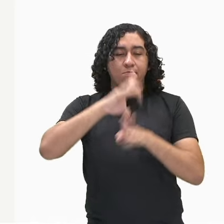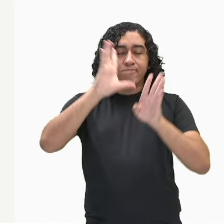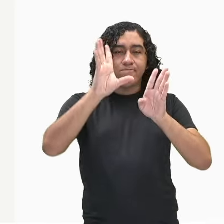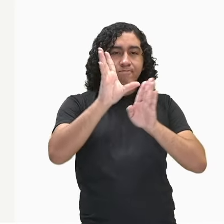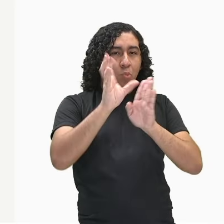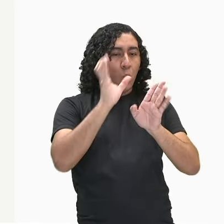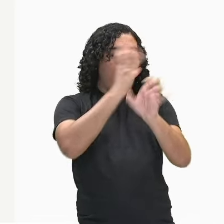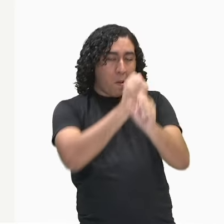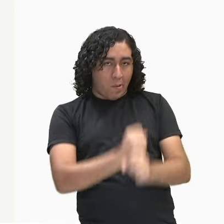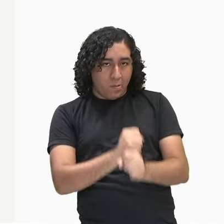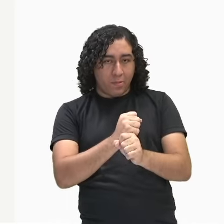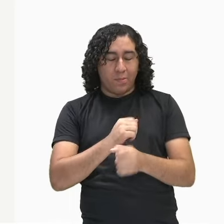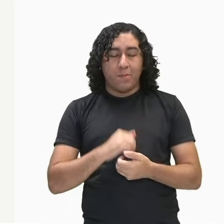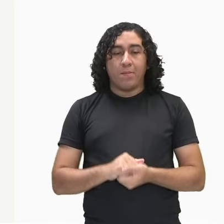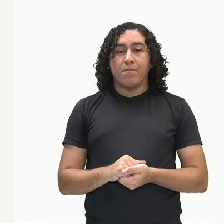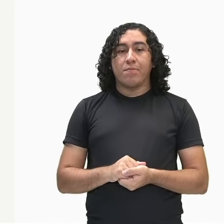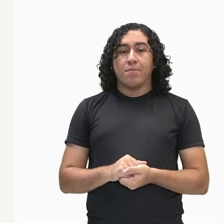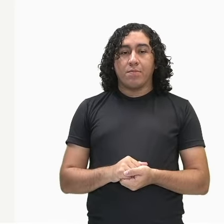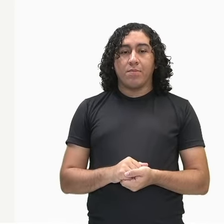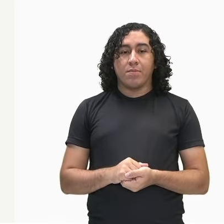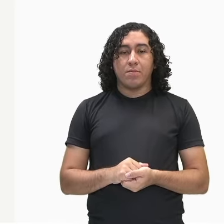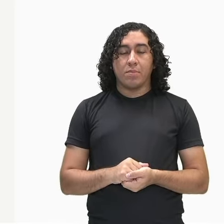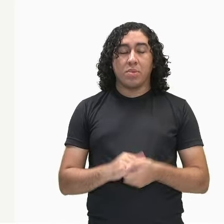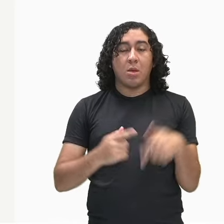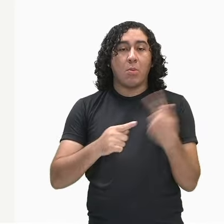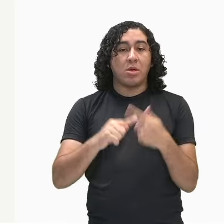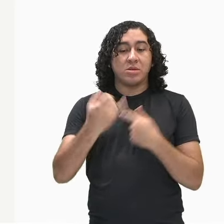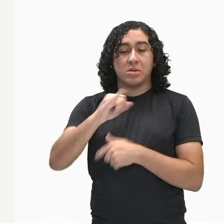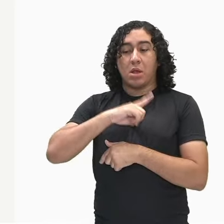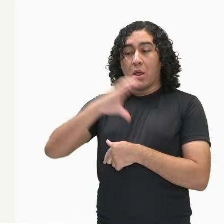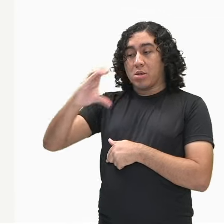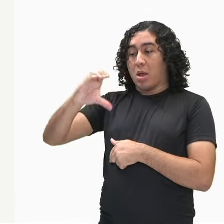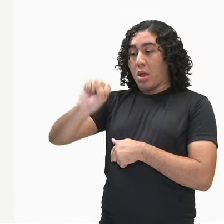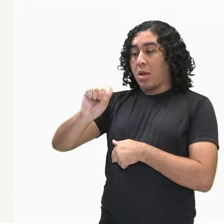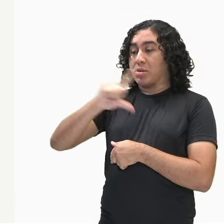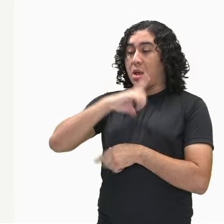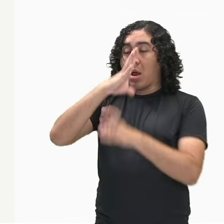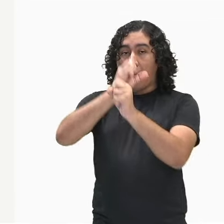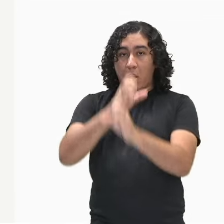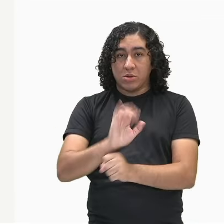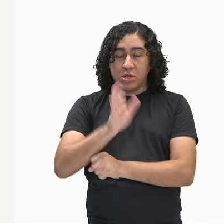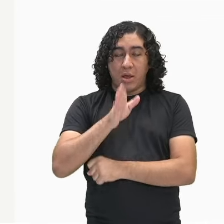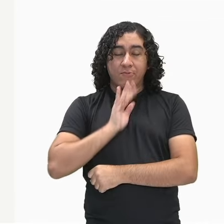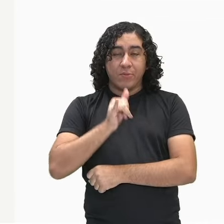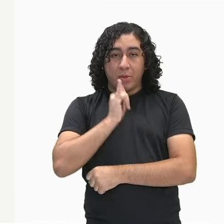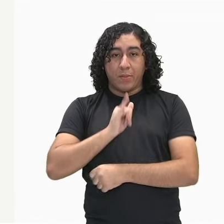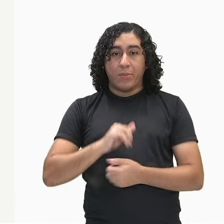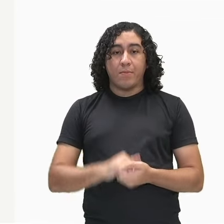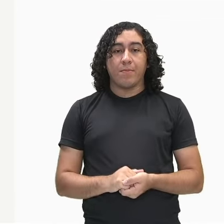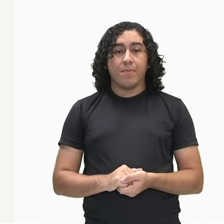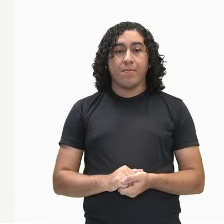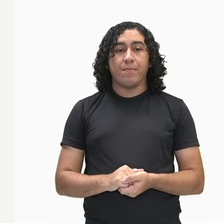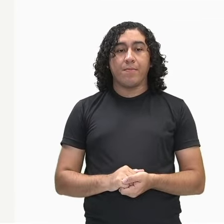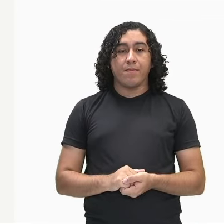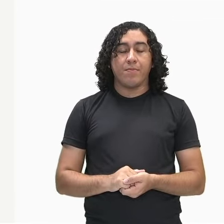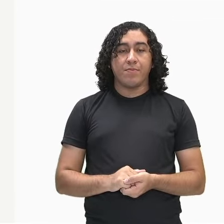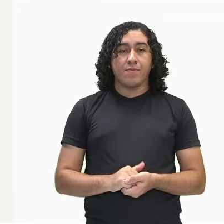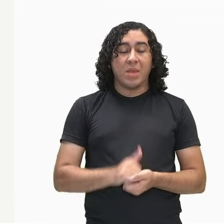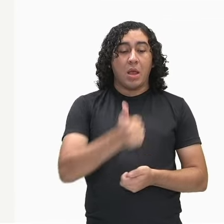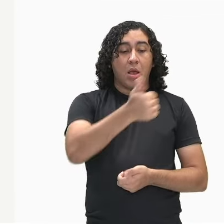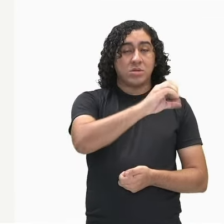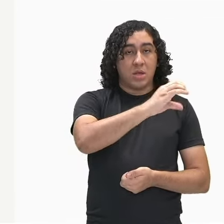aqui no CS, a gente já tem cálculos para fazer. Por exemplo, ele fala que em 100 gramas